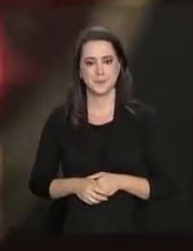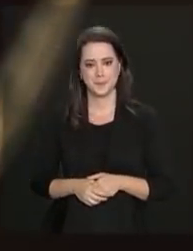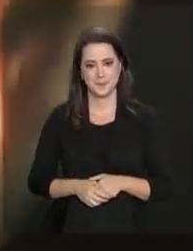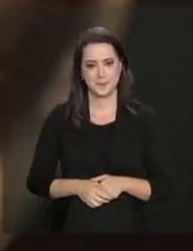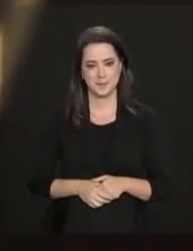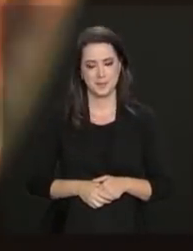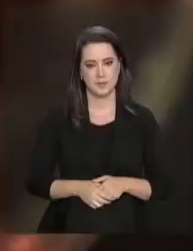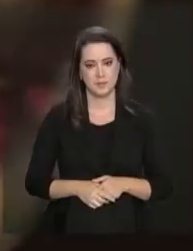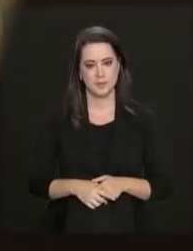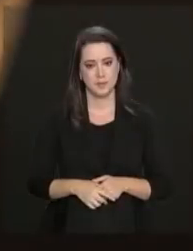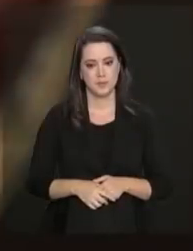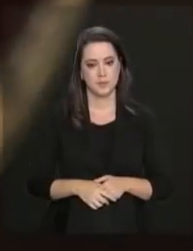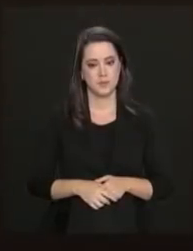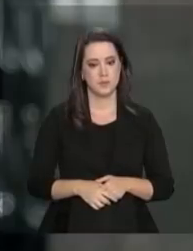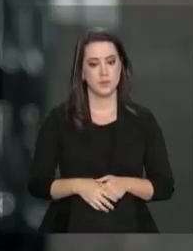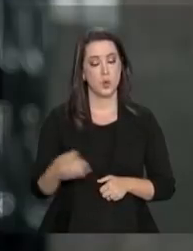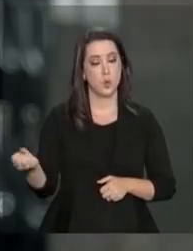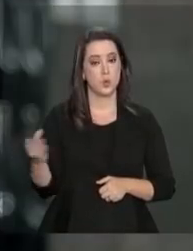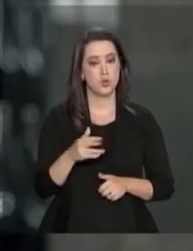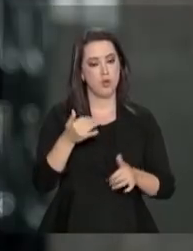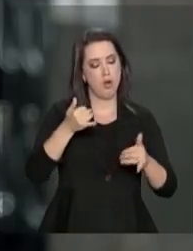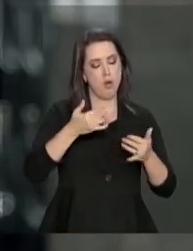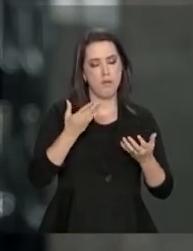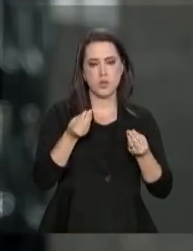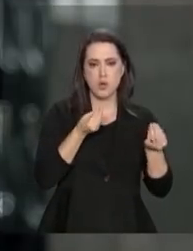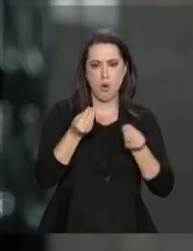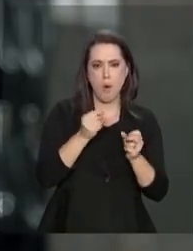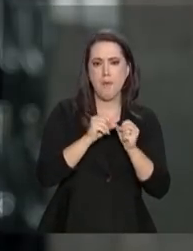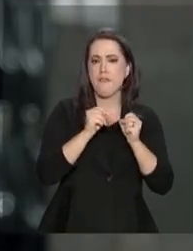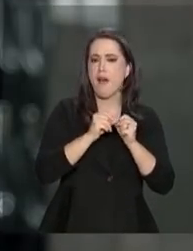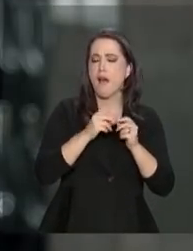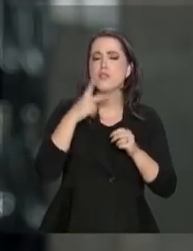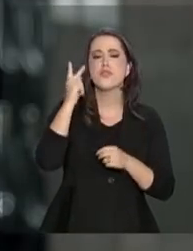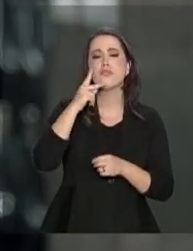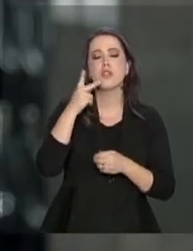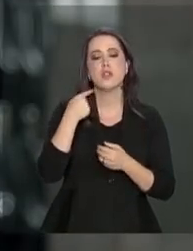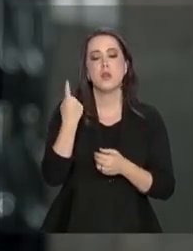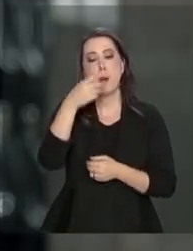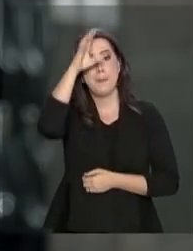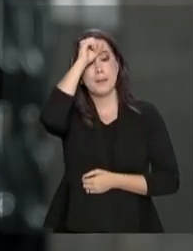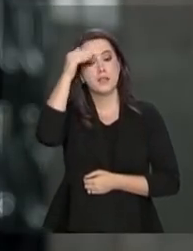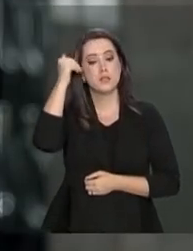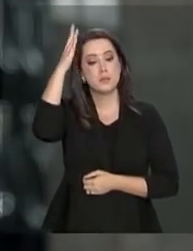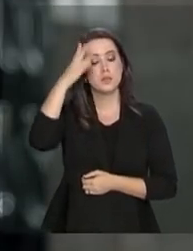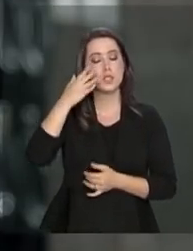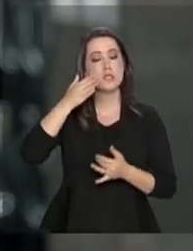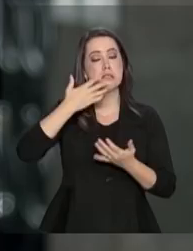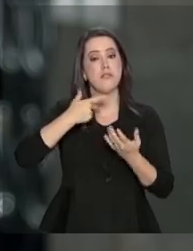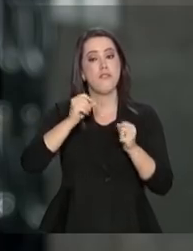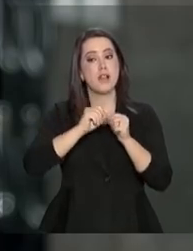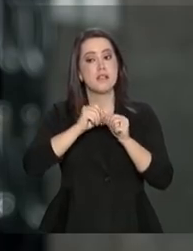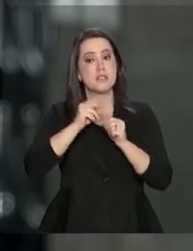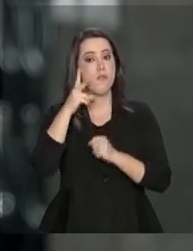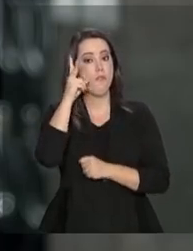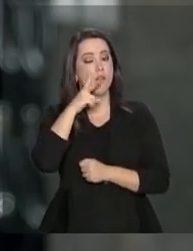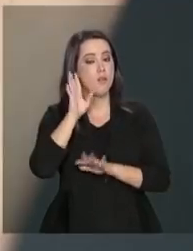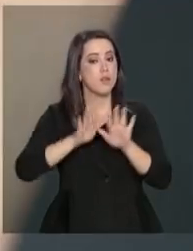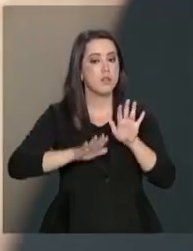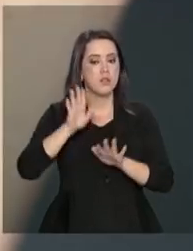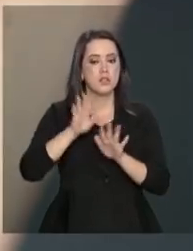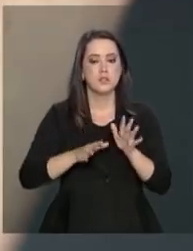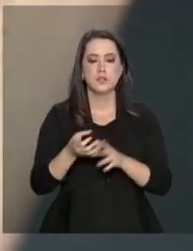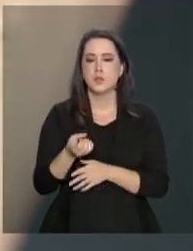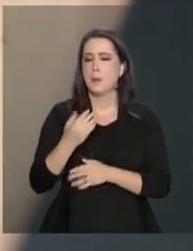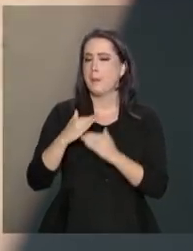os novos processos de elaboração de vinhos novos aprendizados a gente tem conseguido elaborar vinhos que muitas vezes são bem